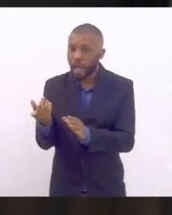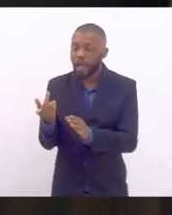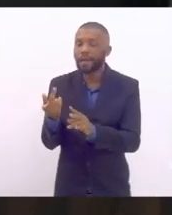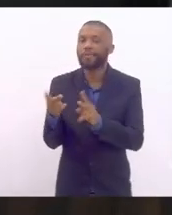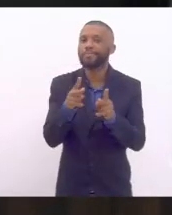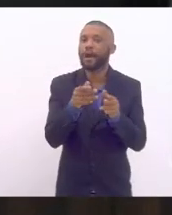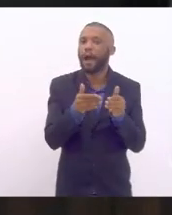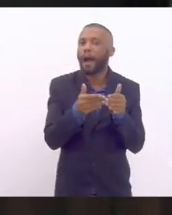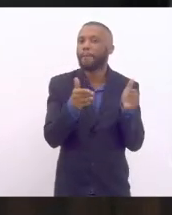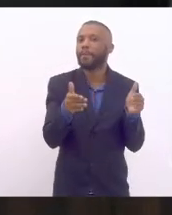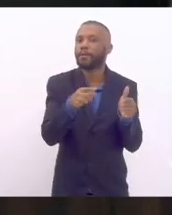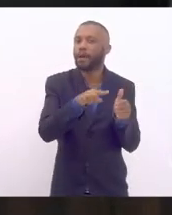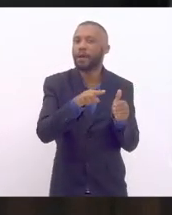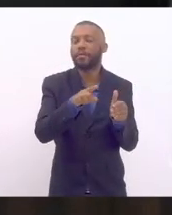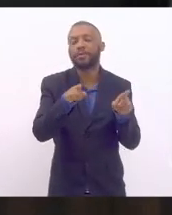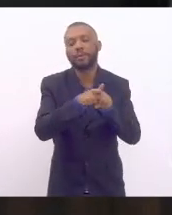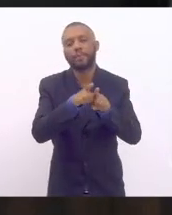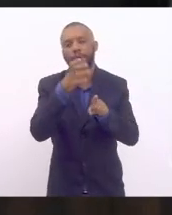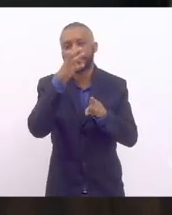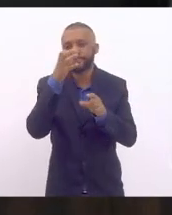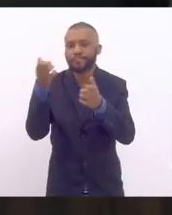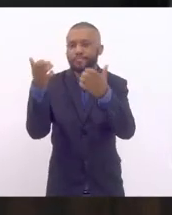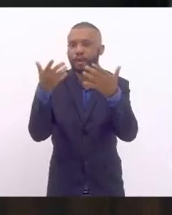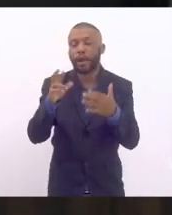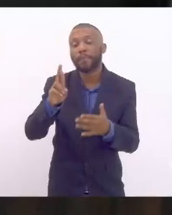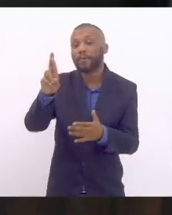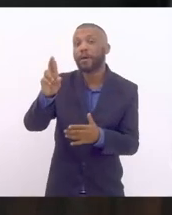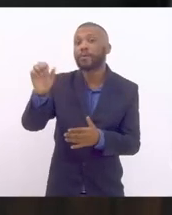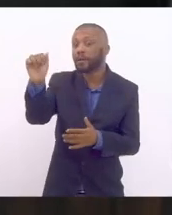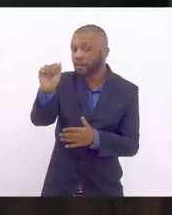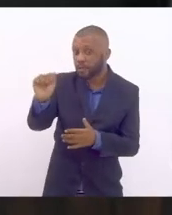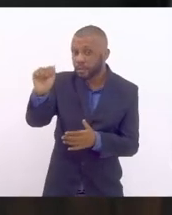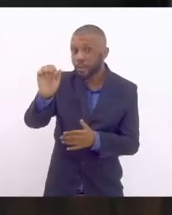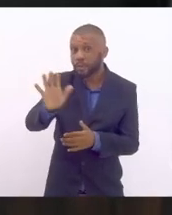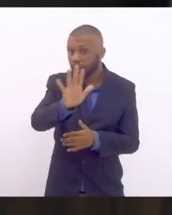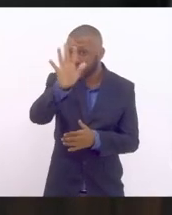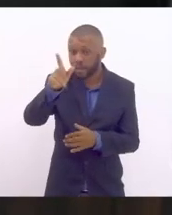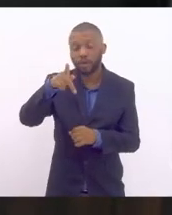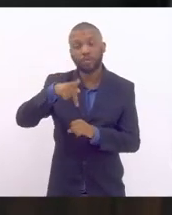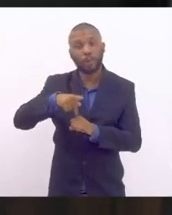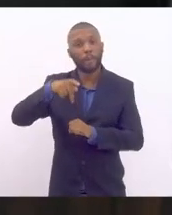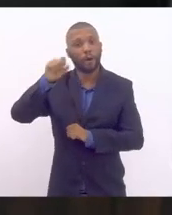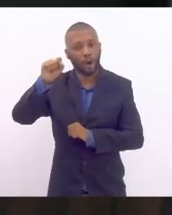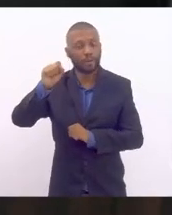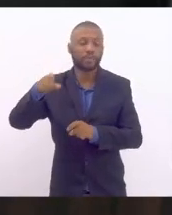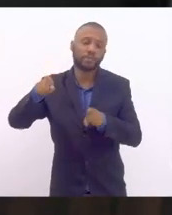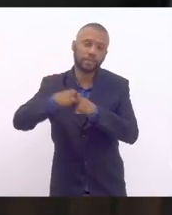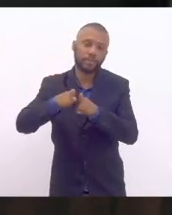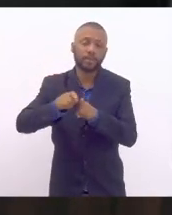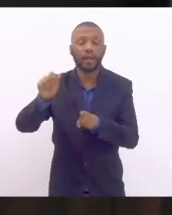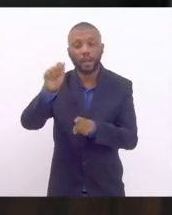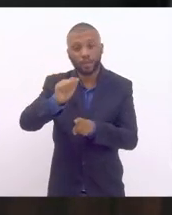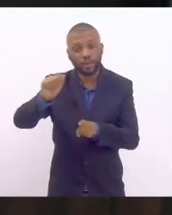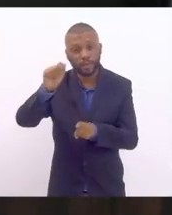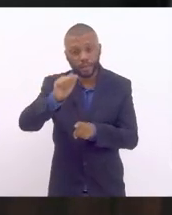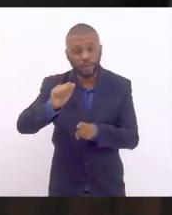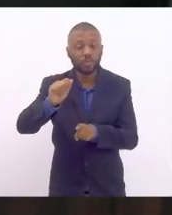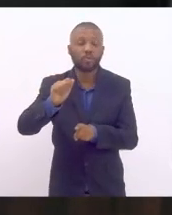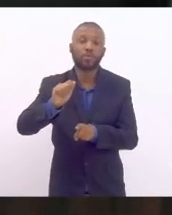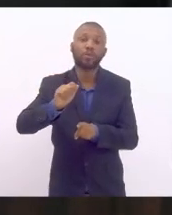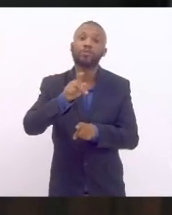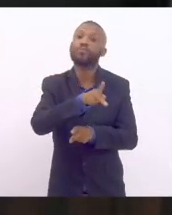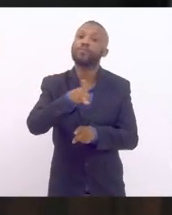ouvir também a representante da Associação Nacional dos pós-graduandos no também da Associação dos docentes da UFRJ